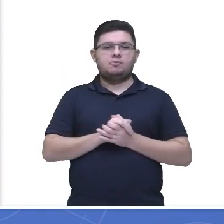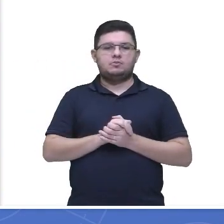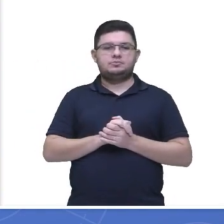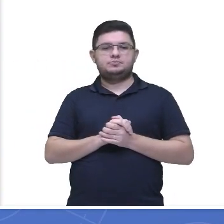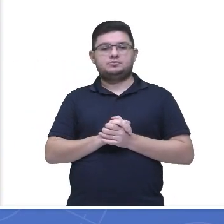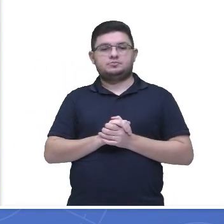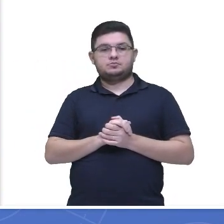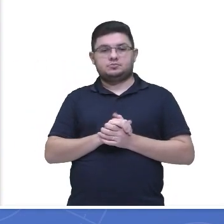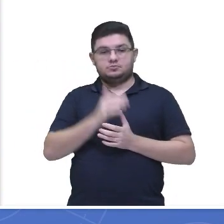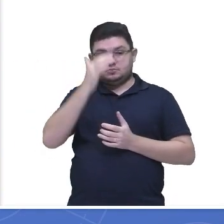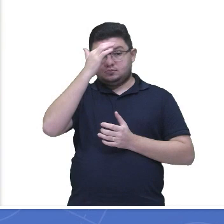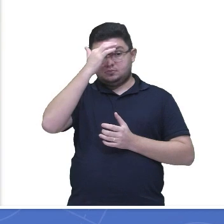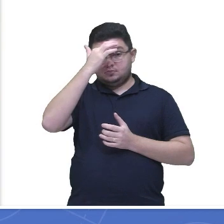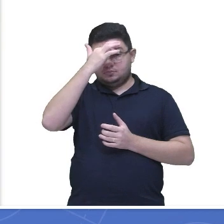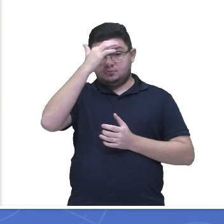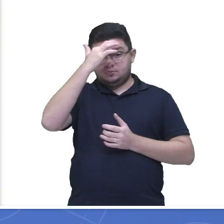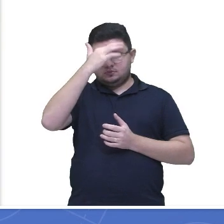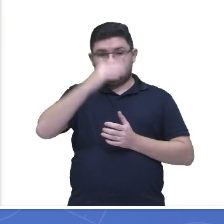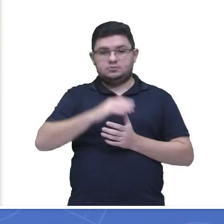Vamos lá.